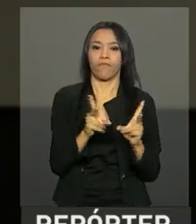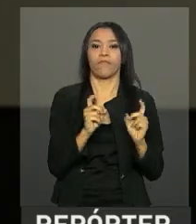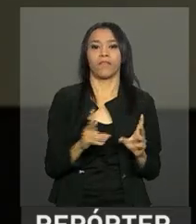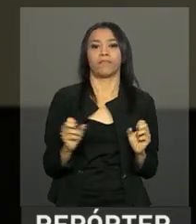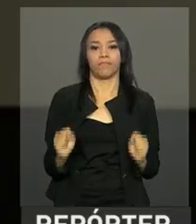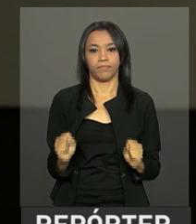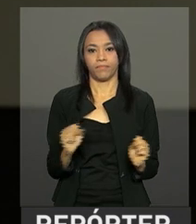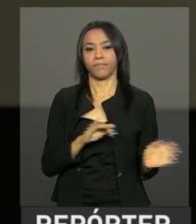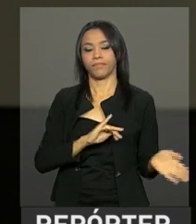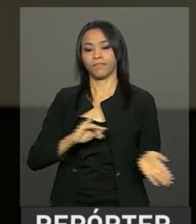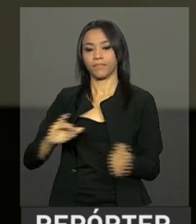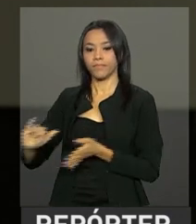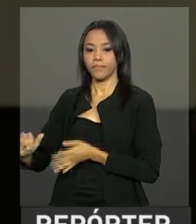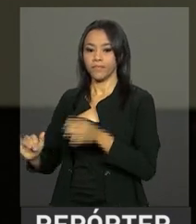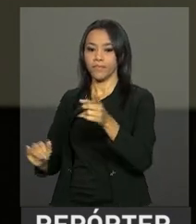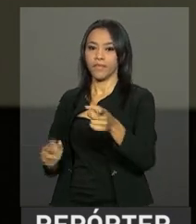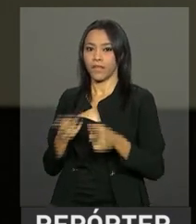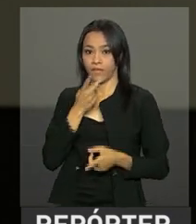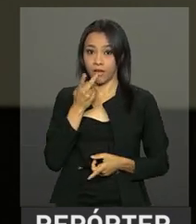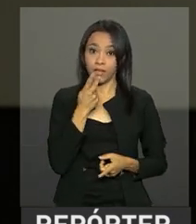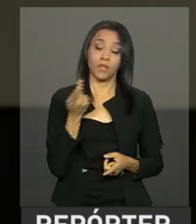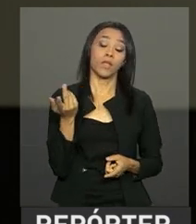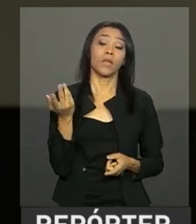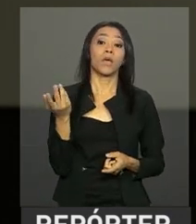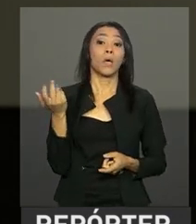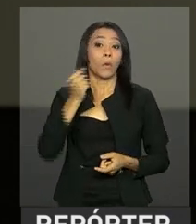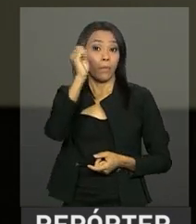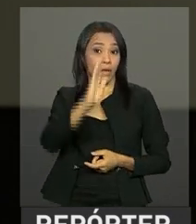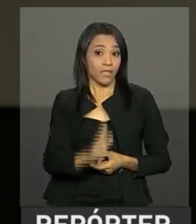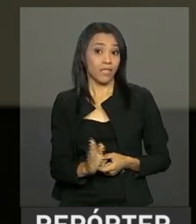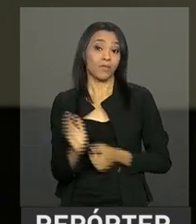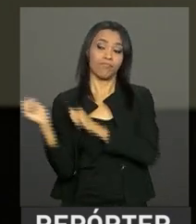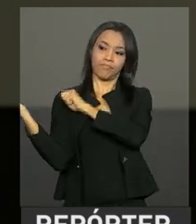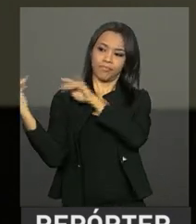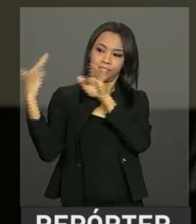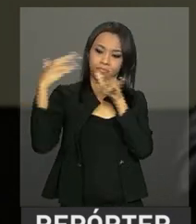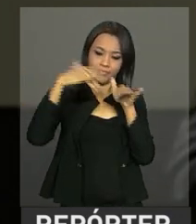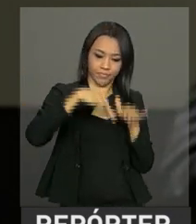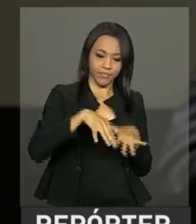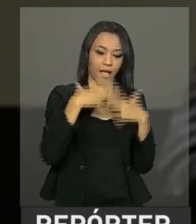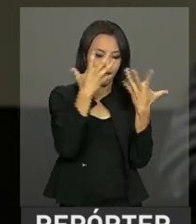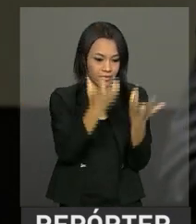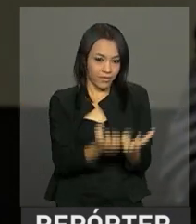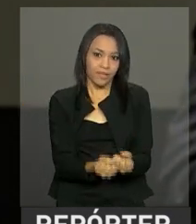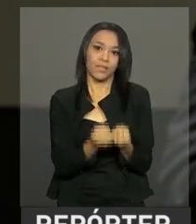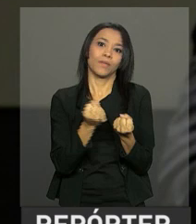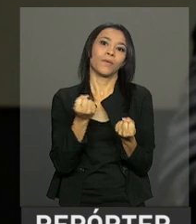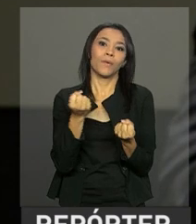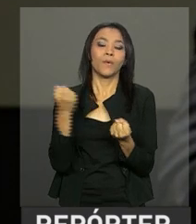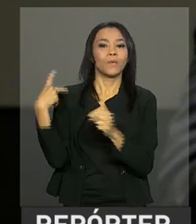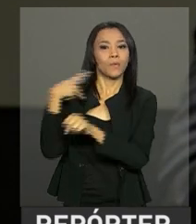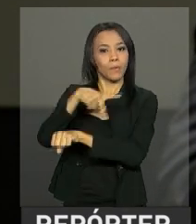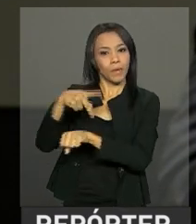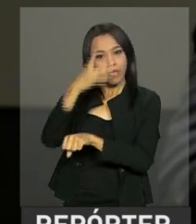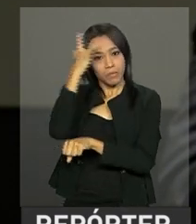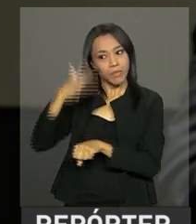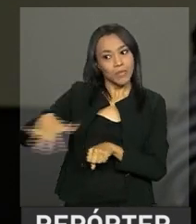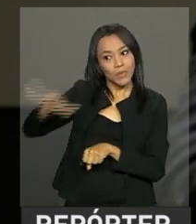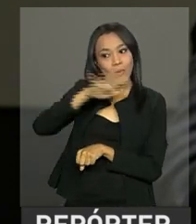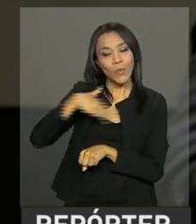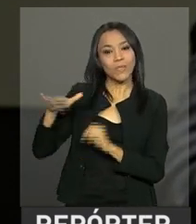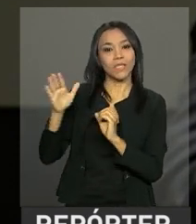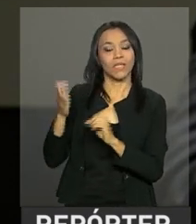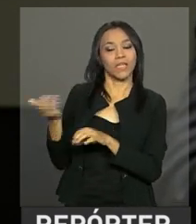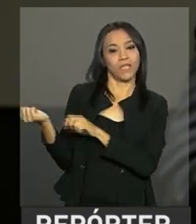Houve relatos de como o Brasil acolheu os libaneses e até registrado foi. E eu sou um